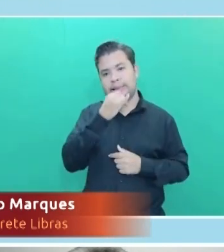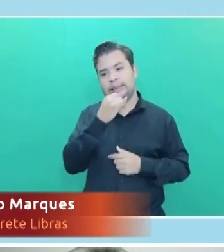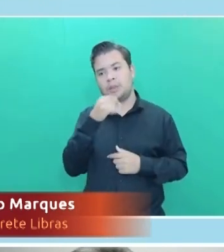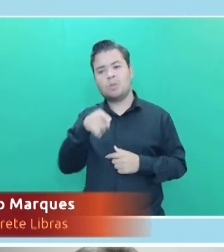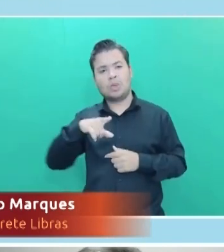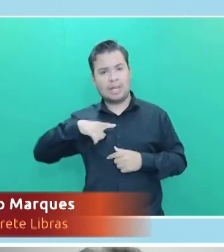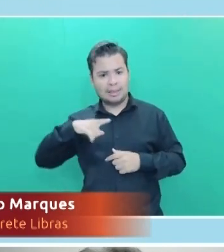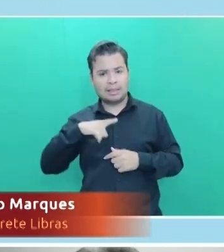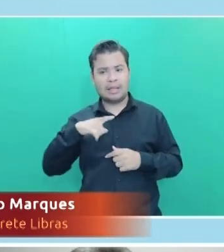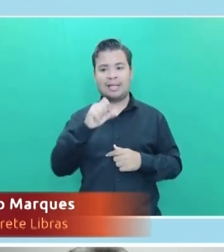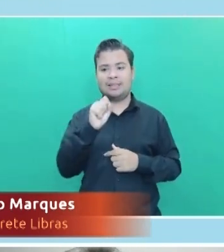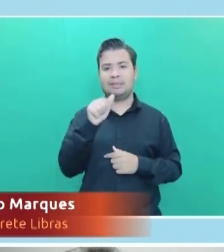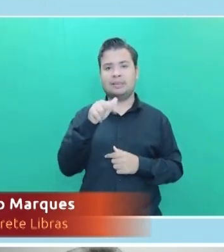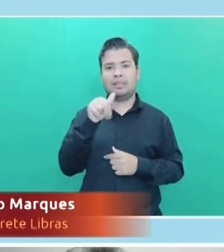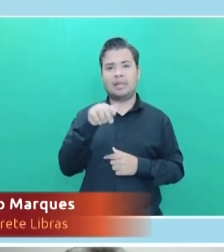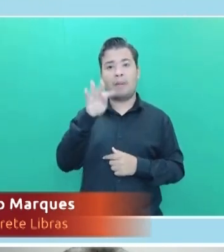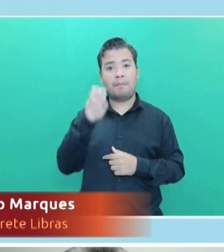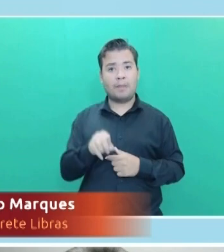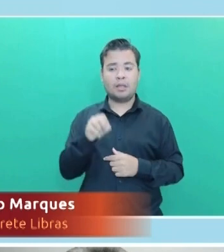saneamento, energia elétrica,